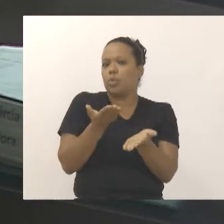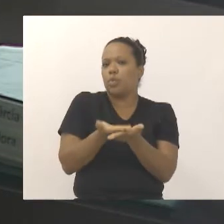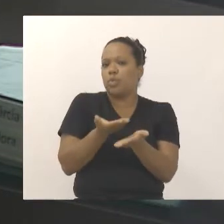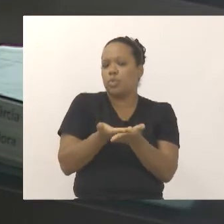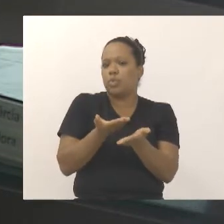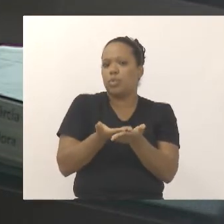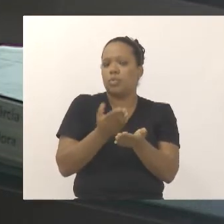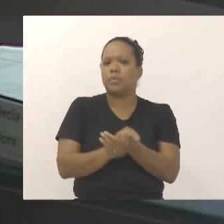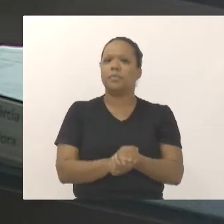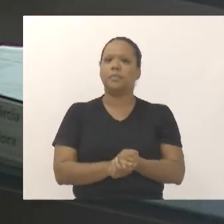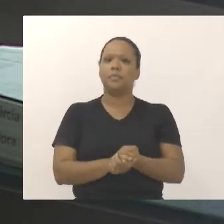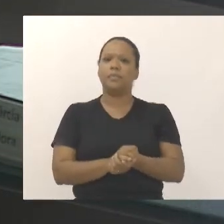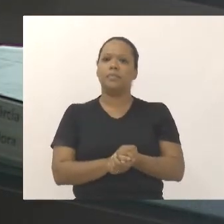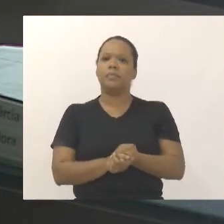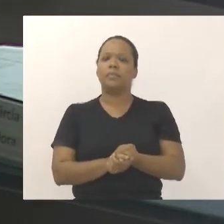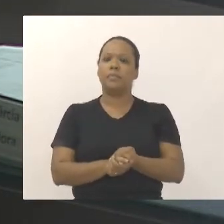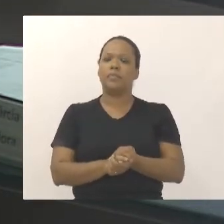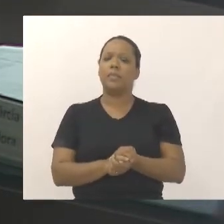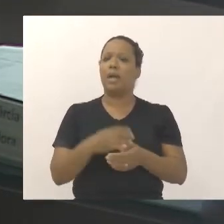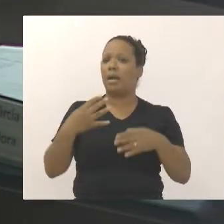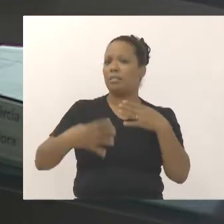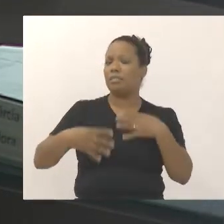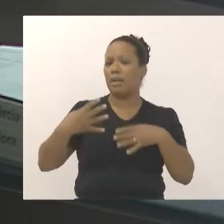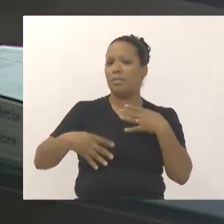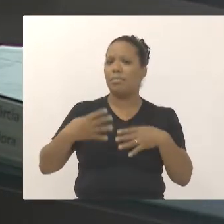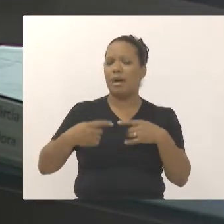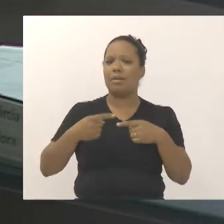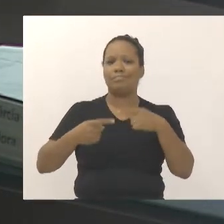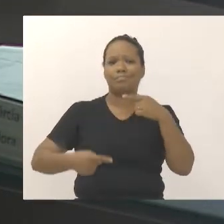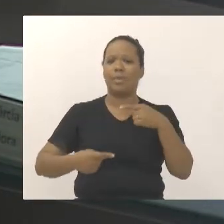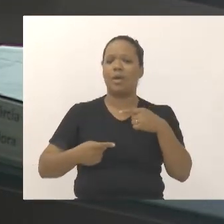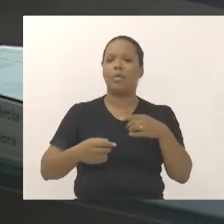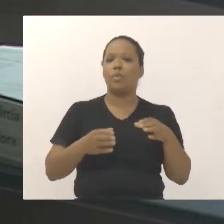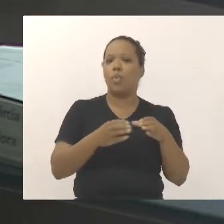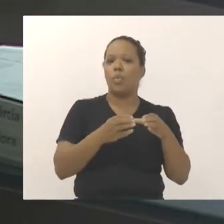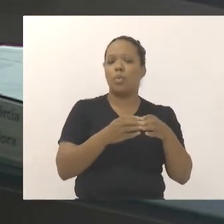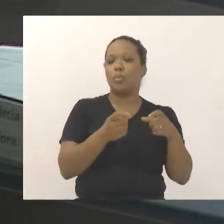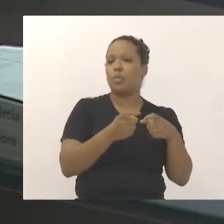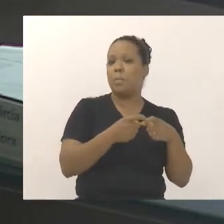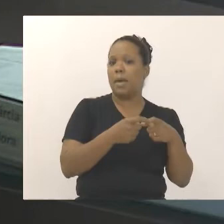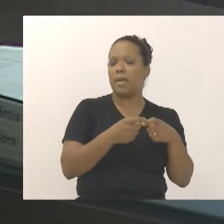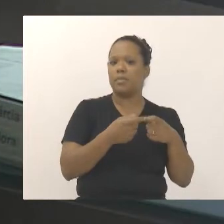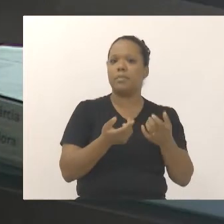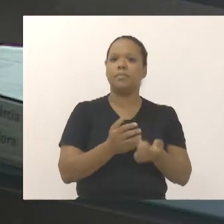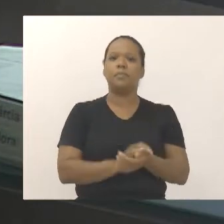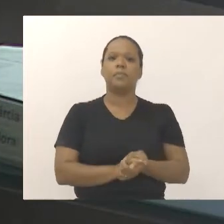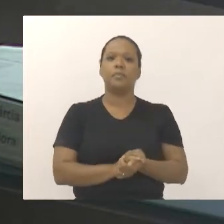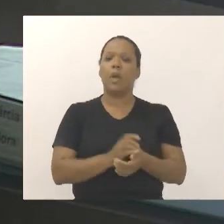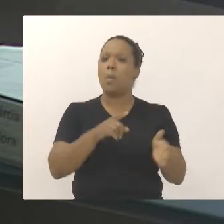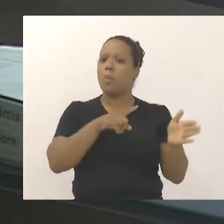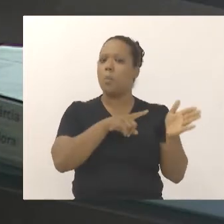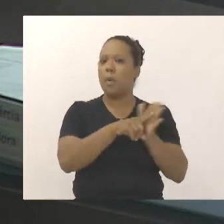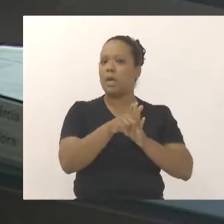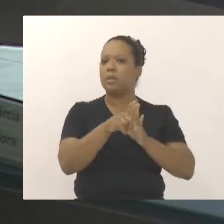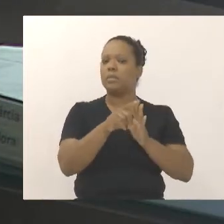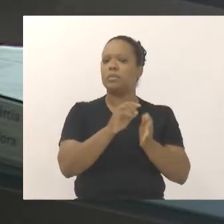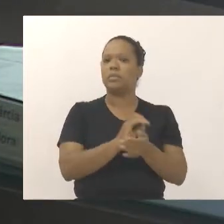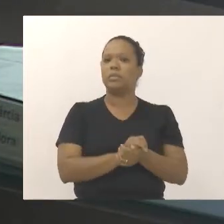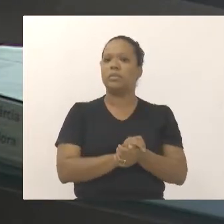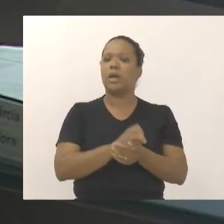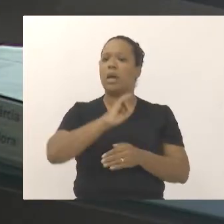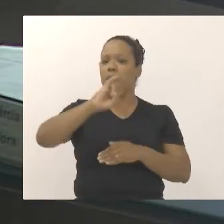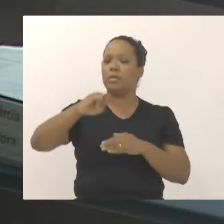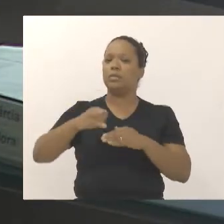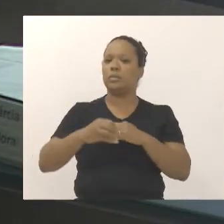tendo conflito não só a classe médica, mas aos outros profissionais que eu perguntei. Tem a